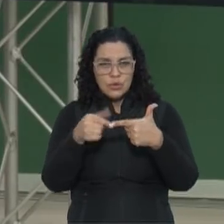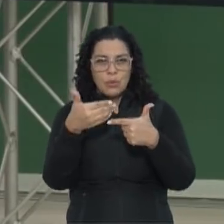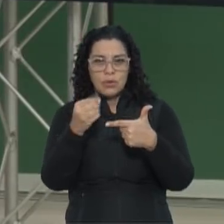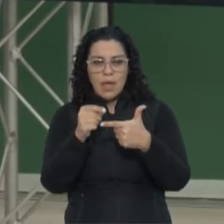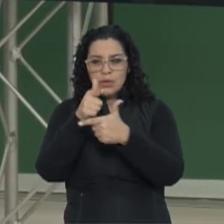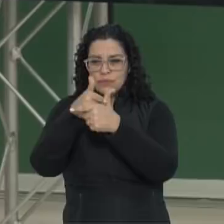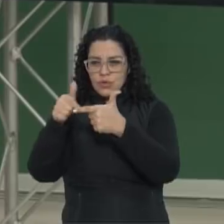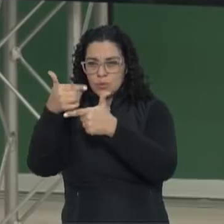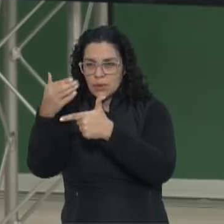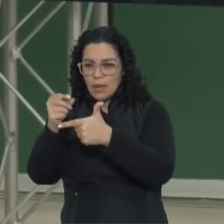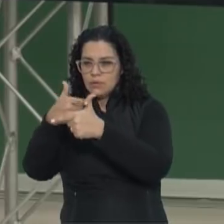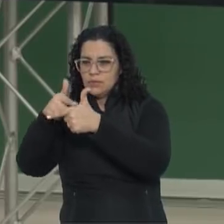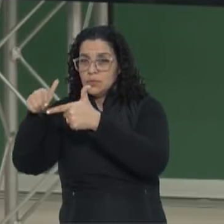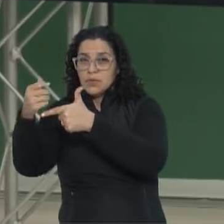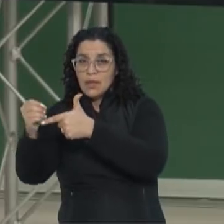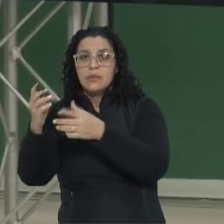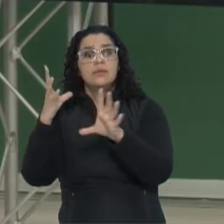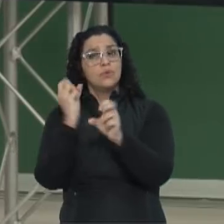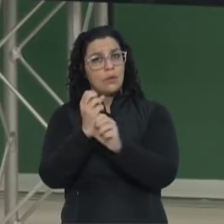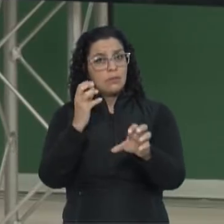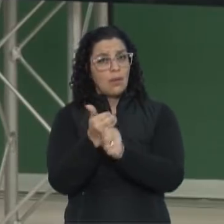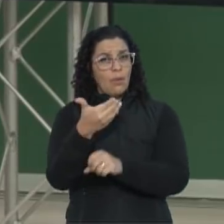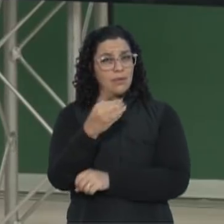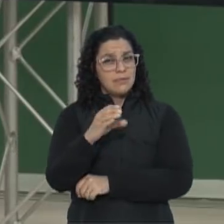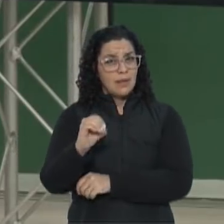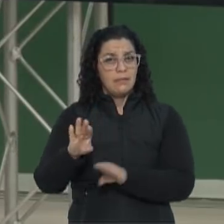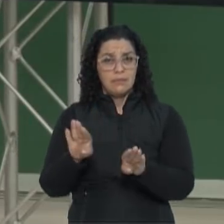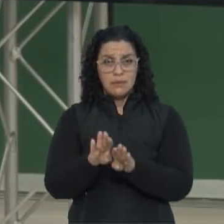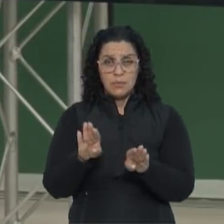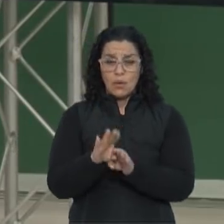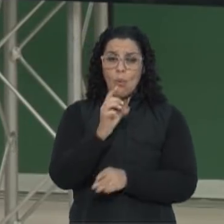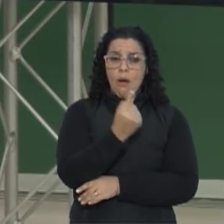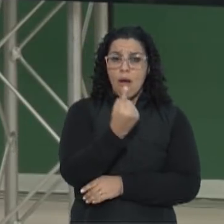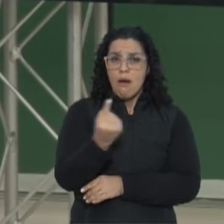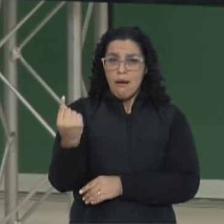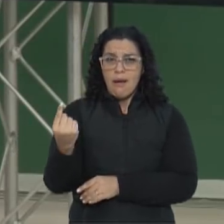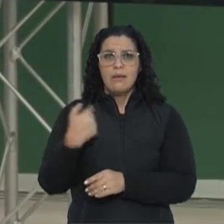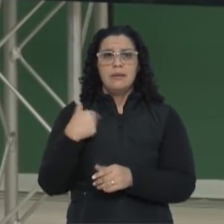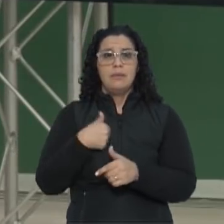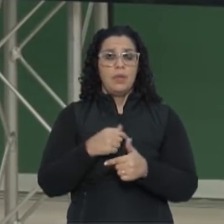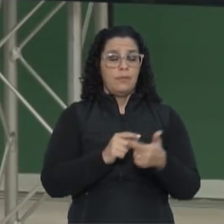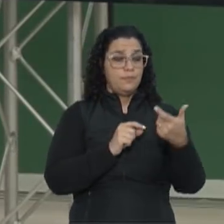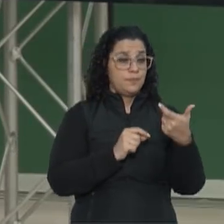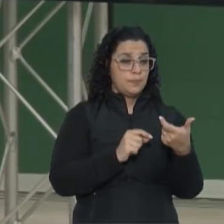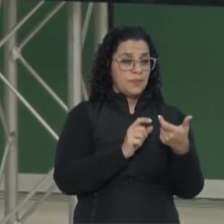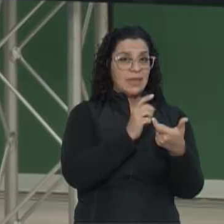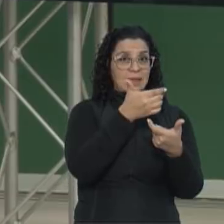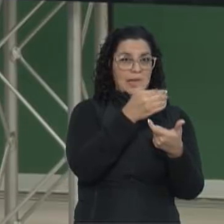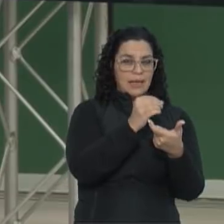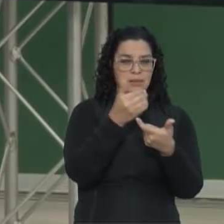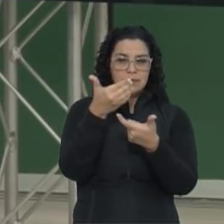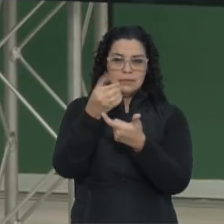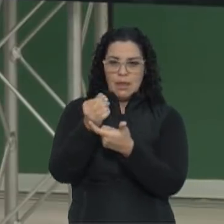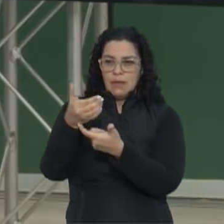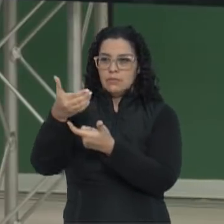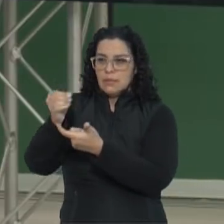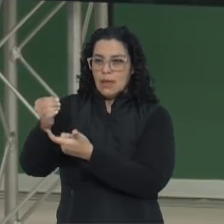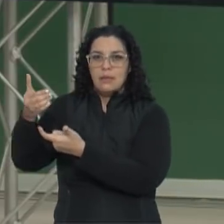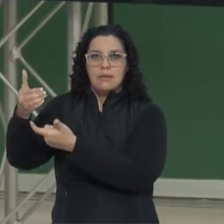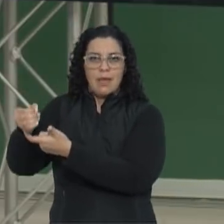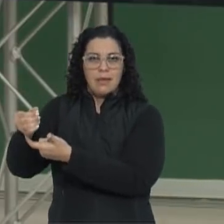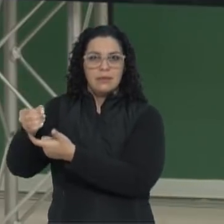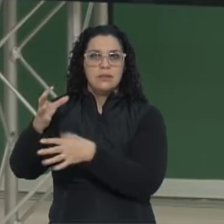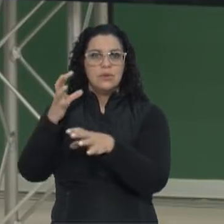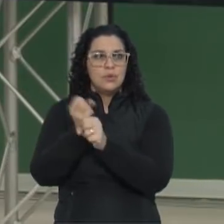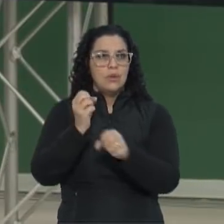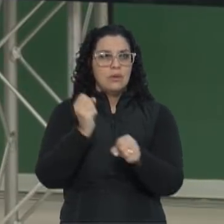100 partezinhas, certo? Se eu pegar lá, cada partezinha divide em 10, outra partezinha divide em 10, outra partezinha divide